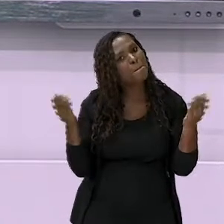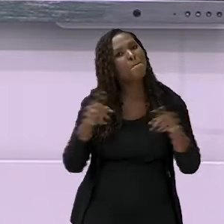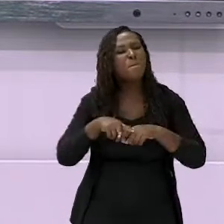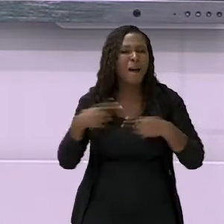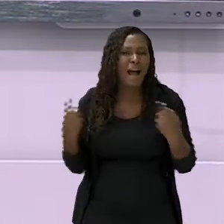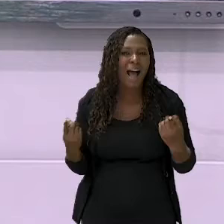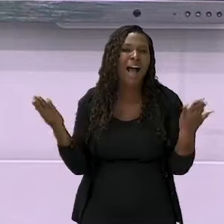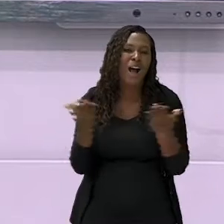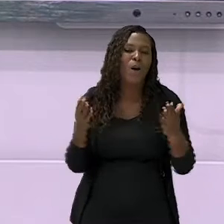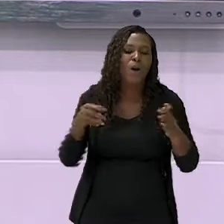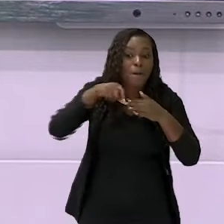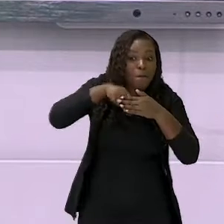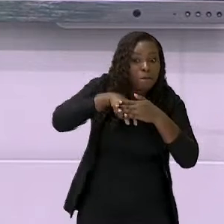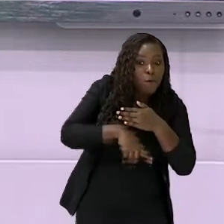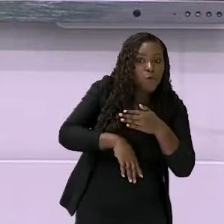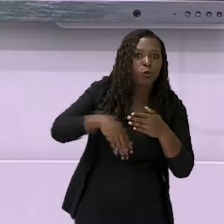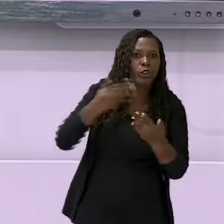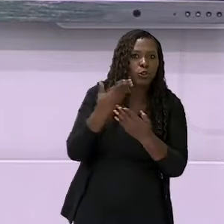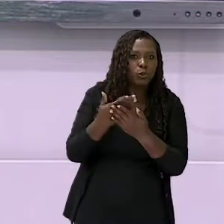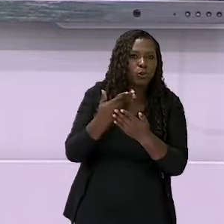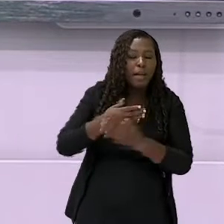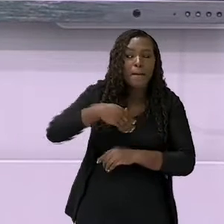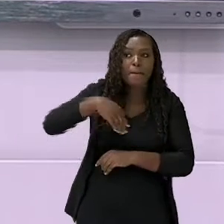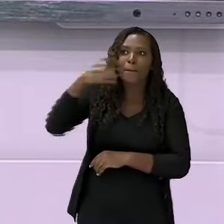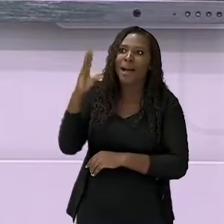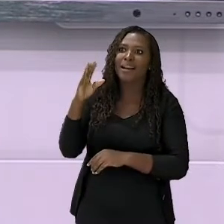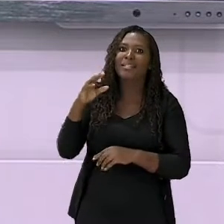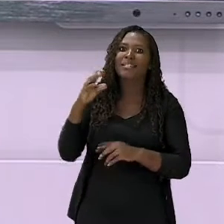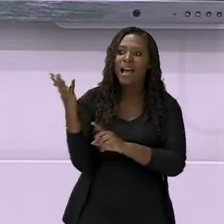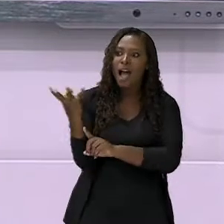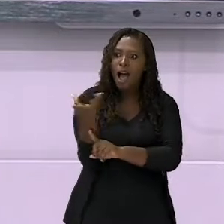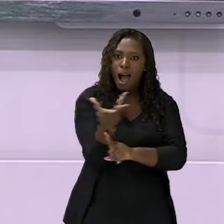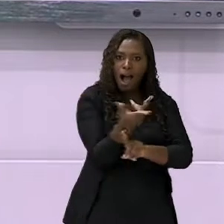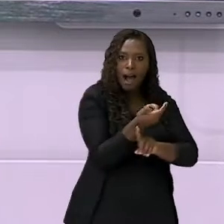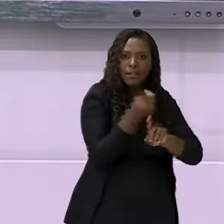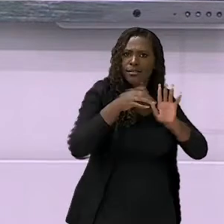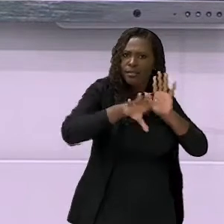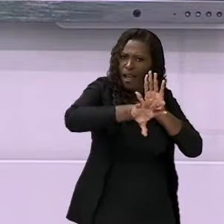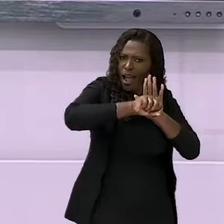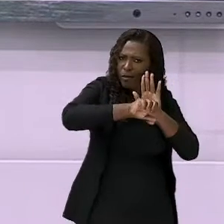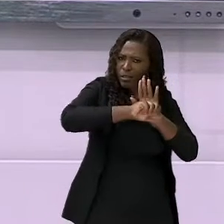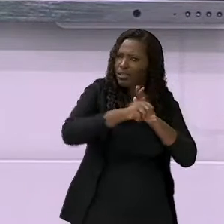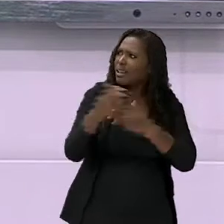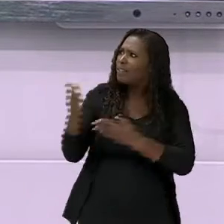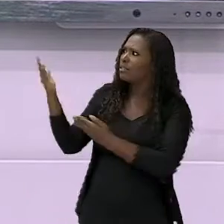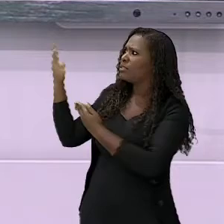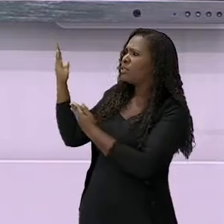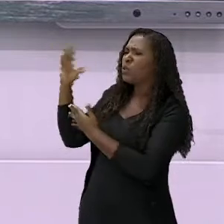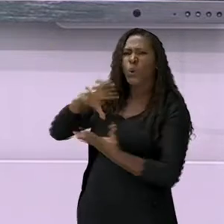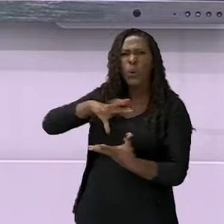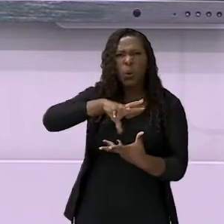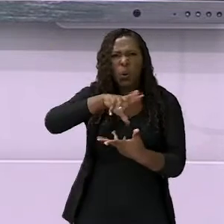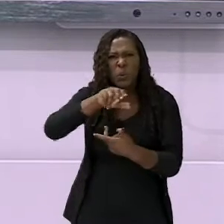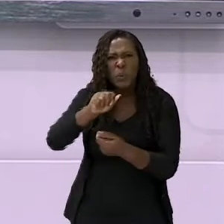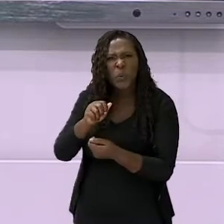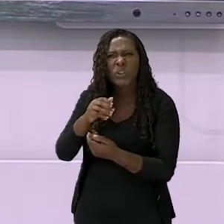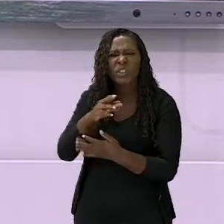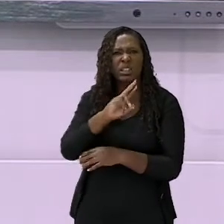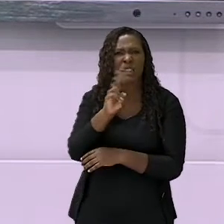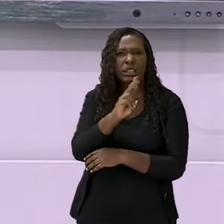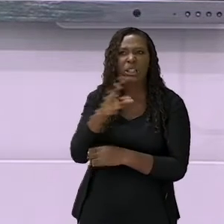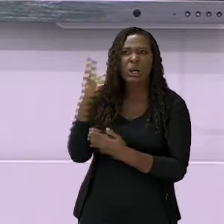mais sobre o que é a arte abstrata, o mundo do abstracismo. Nossa, professor, mas que nome